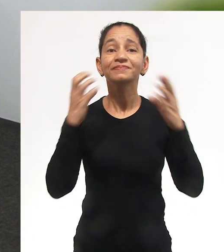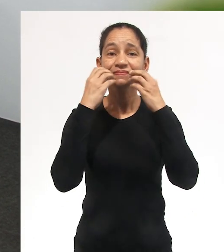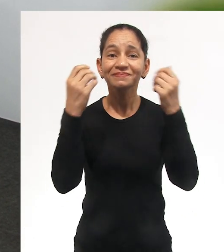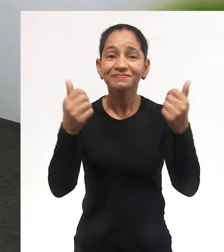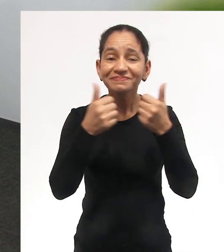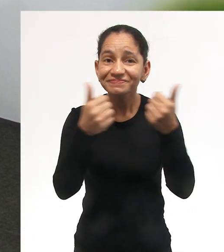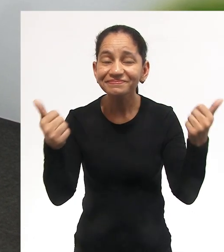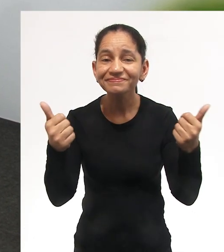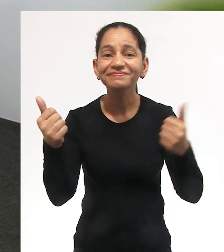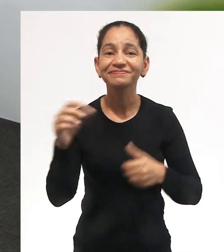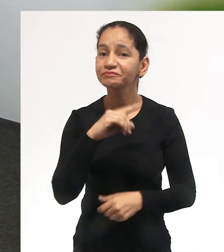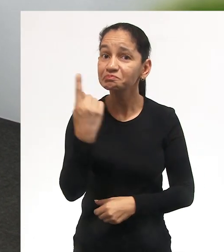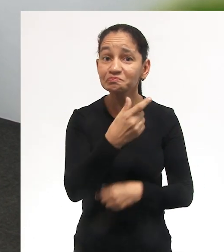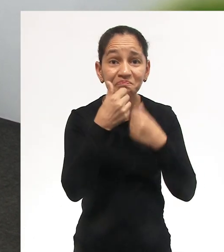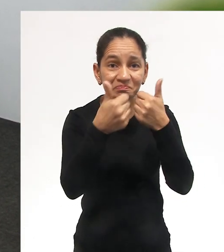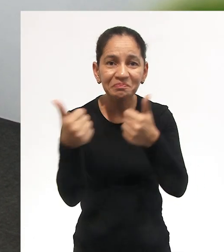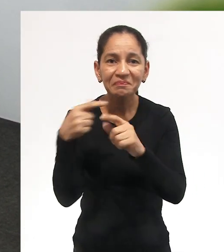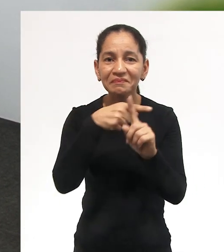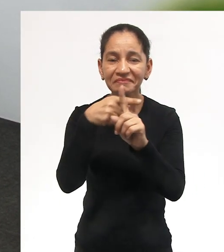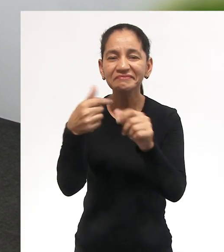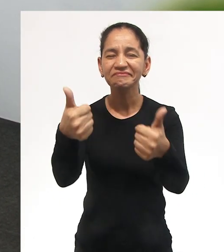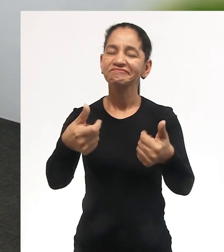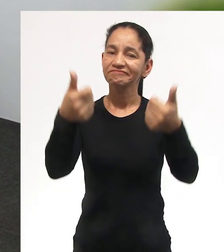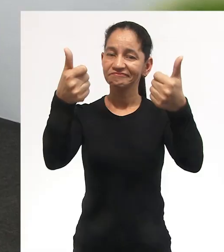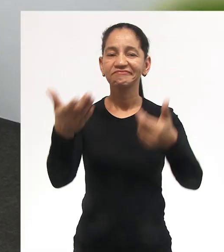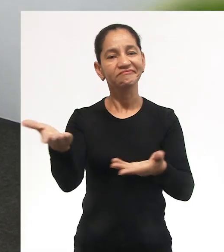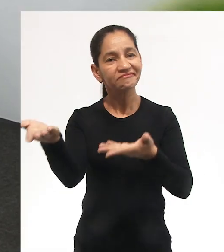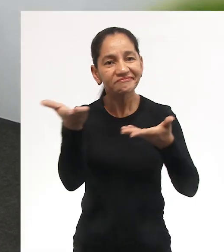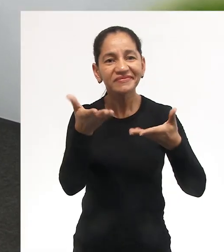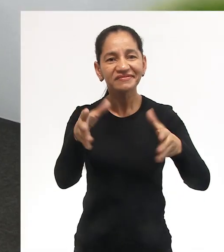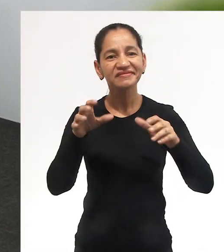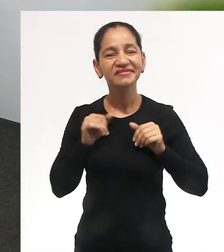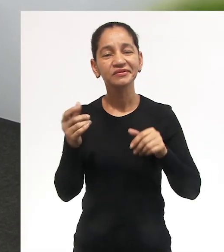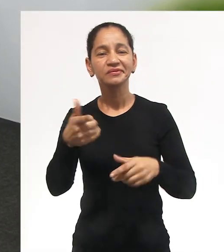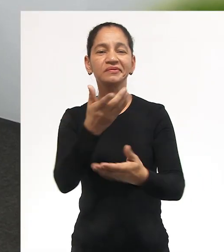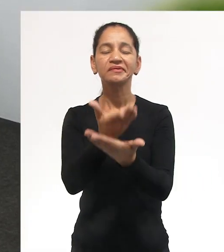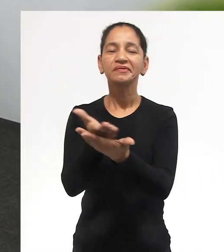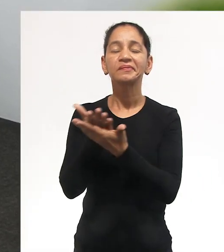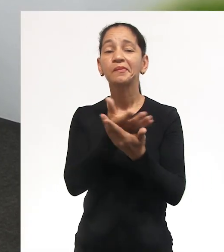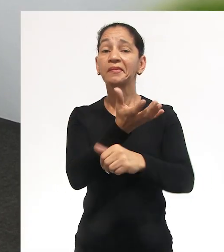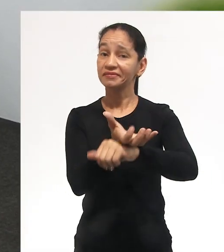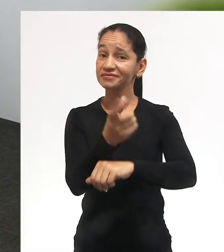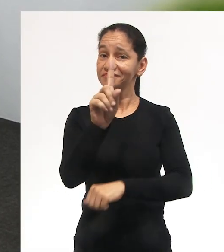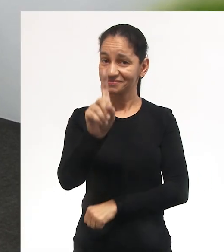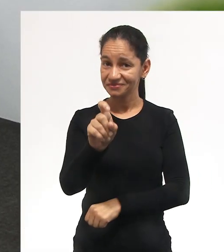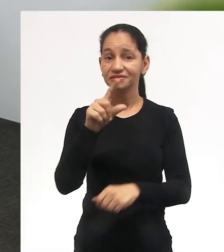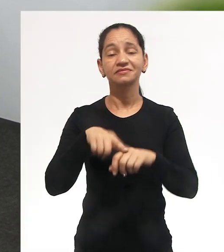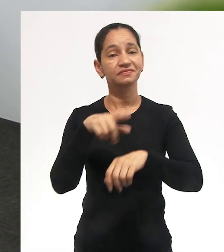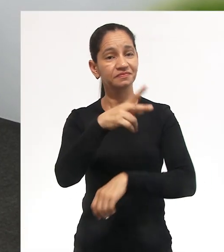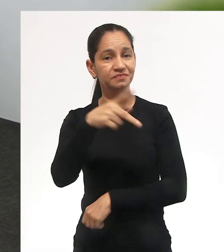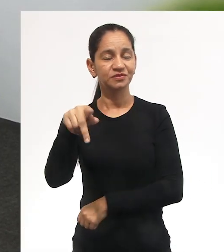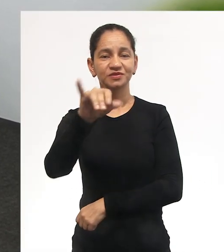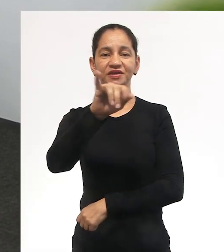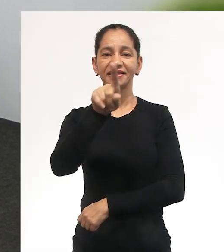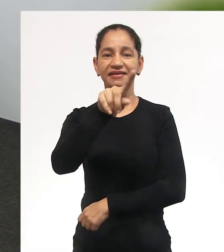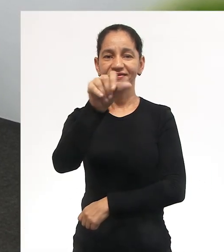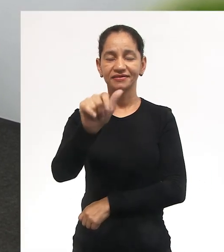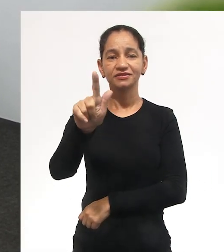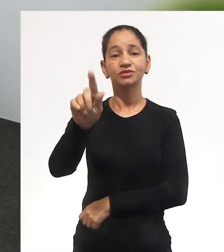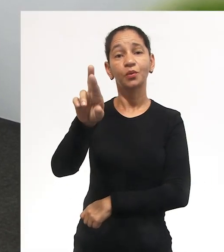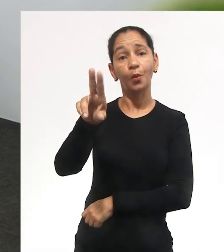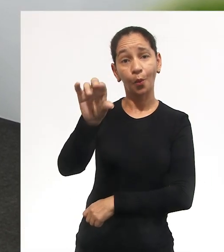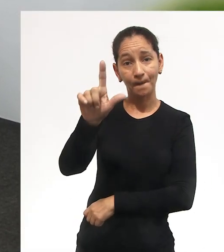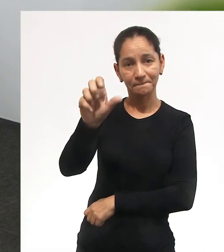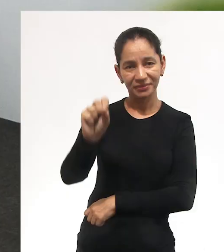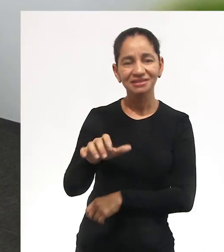Olá, pessoal, todos bem? Espero que sim. Sejam bem-vindos a mais uma disciplina. Eu sou a professora Isa Reis